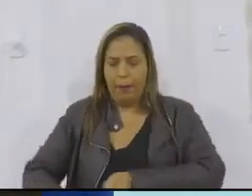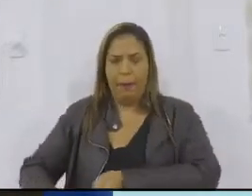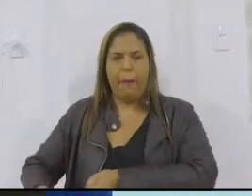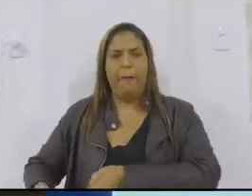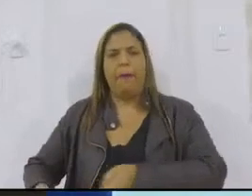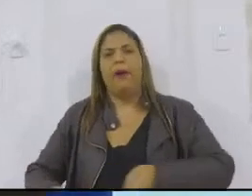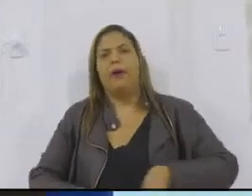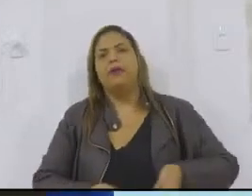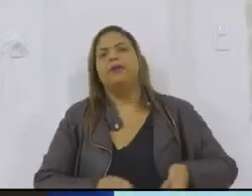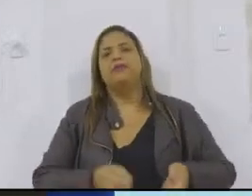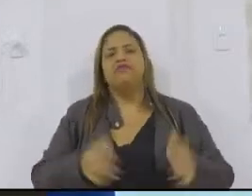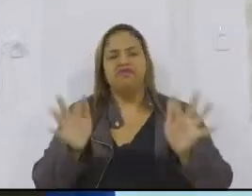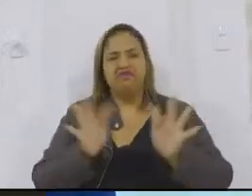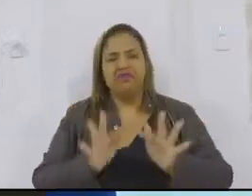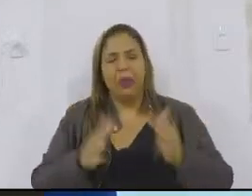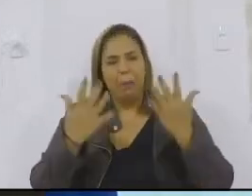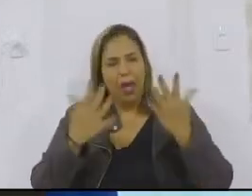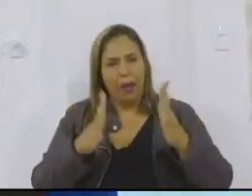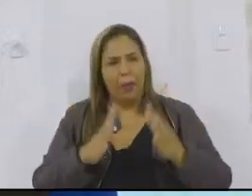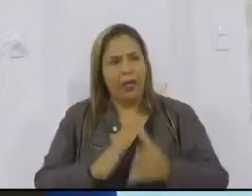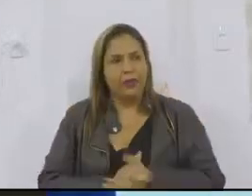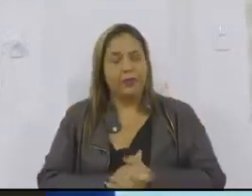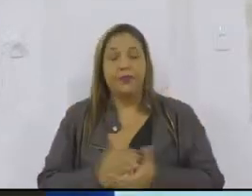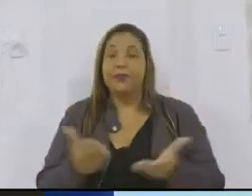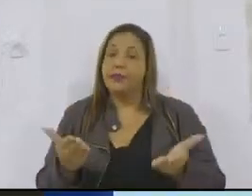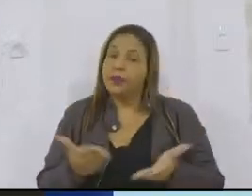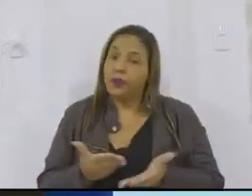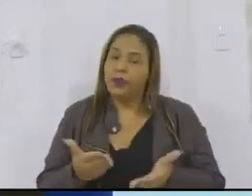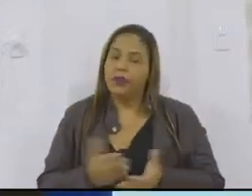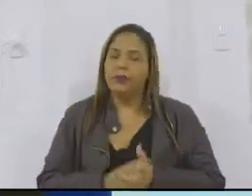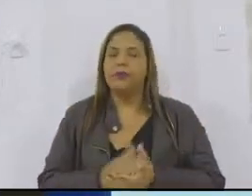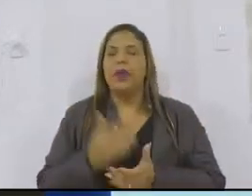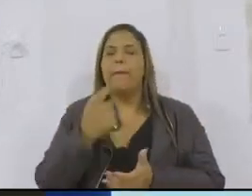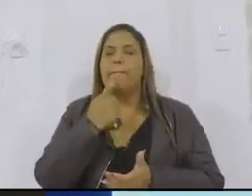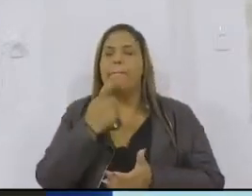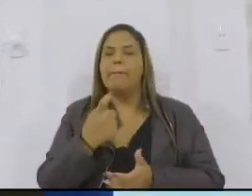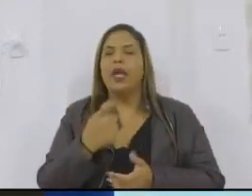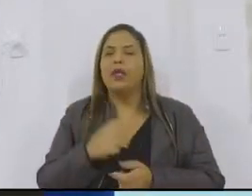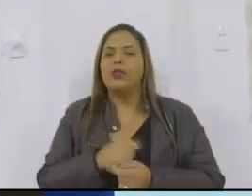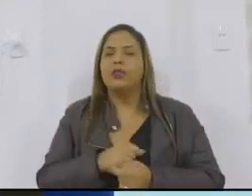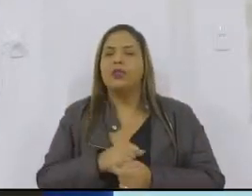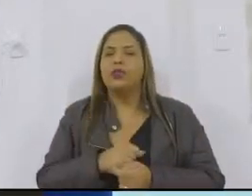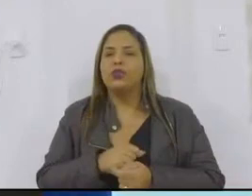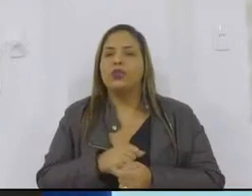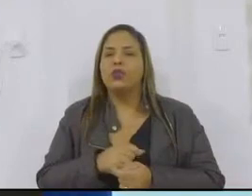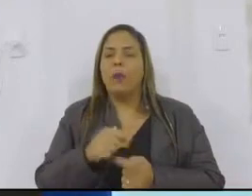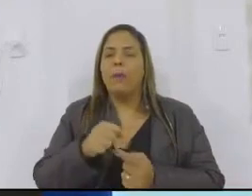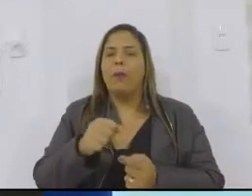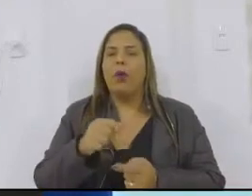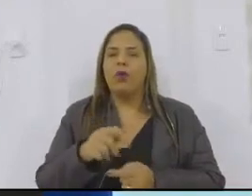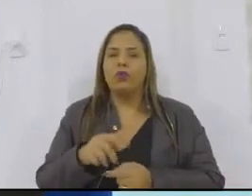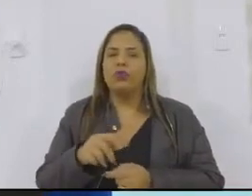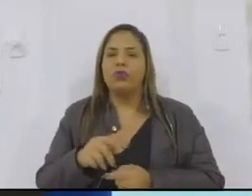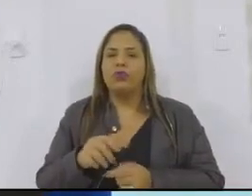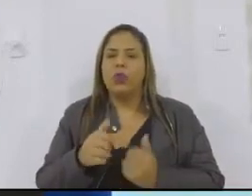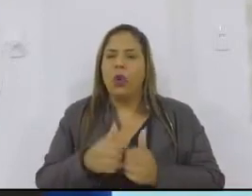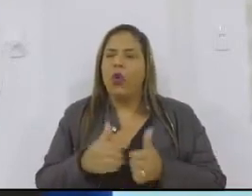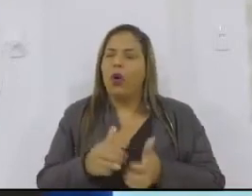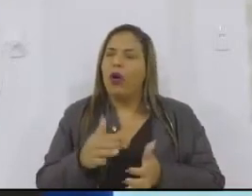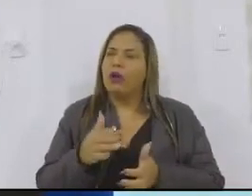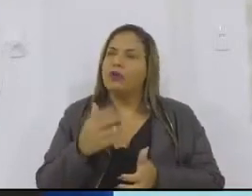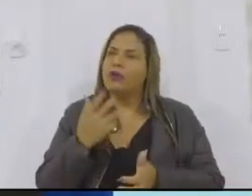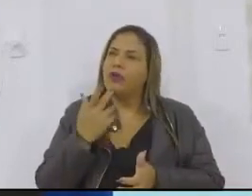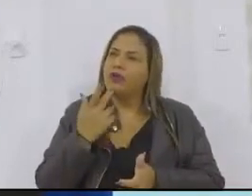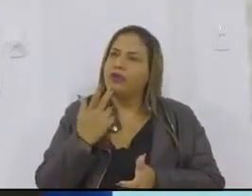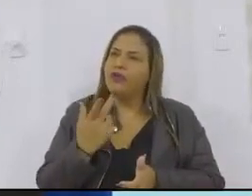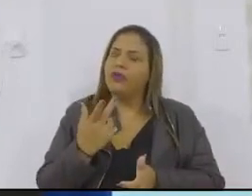o morador, a moradora hoje, ali perto do ponto final da Stanek, me pediu ali para o pessoal tá fazendo